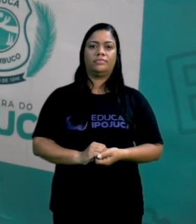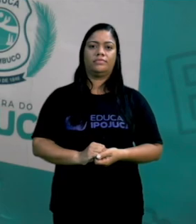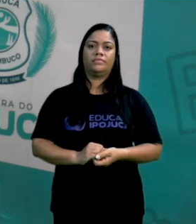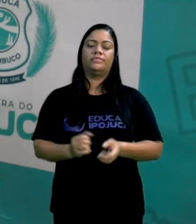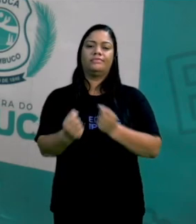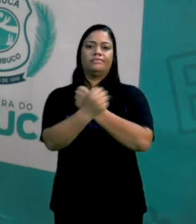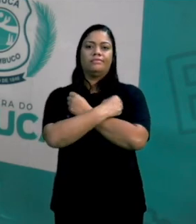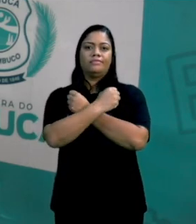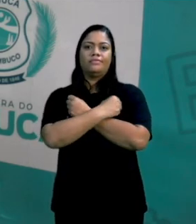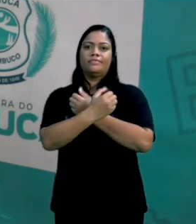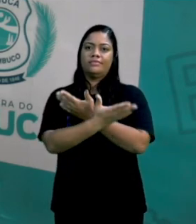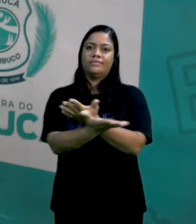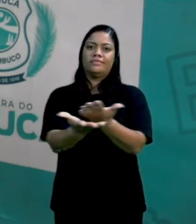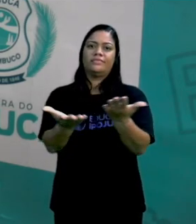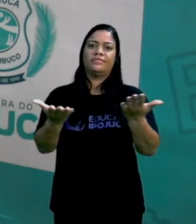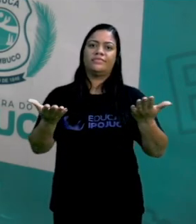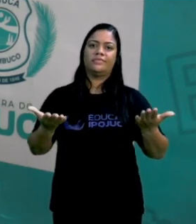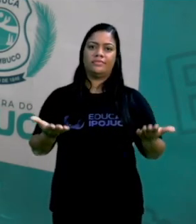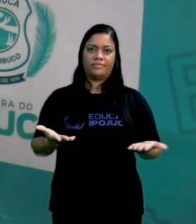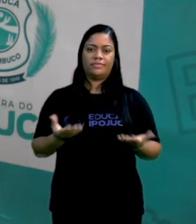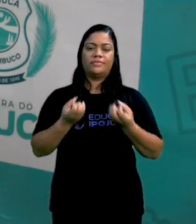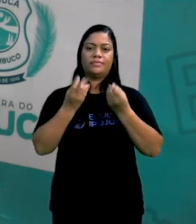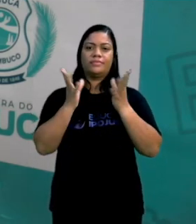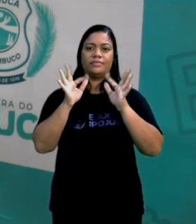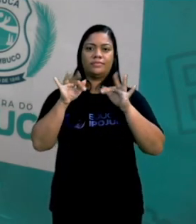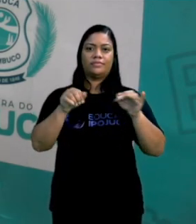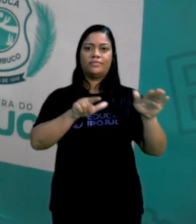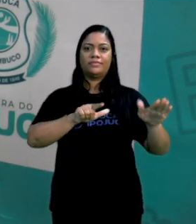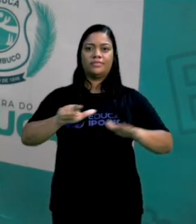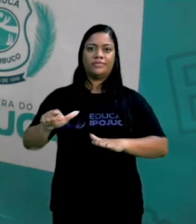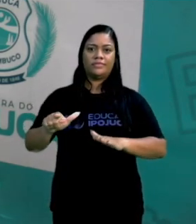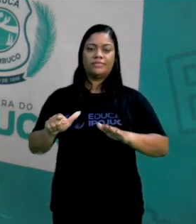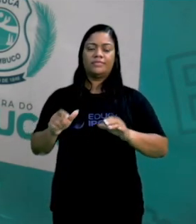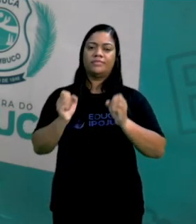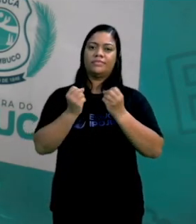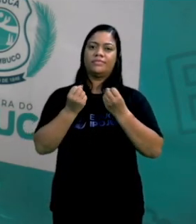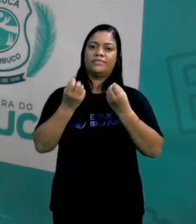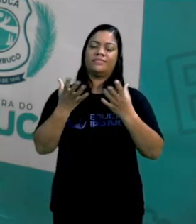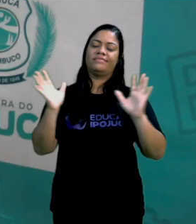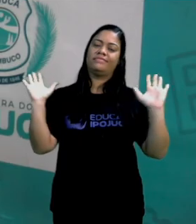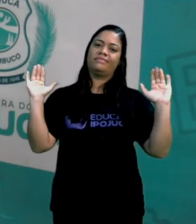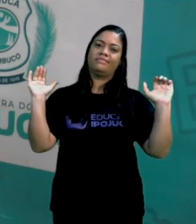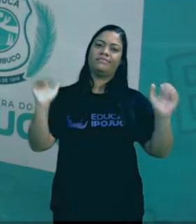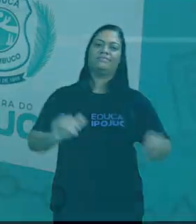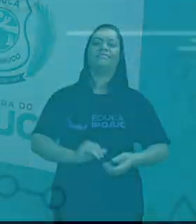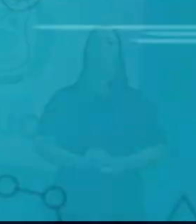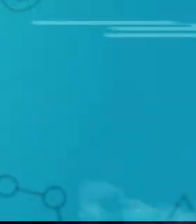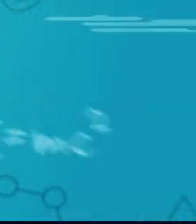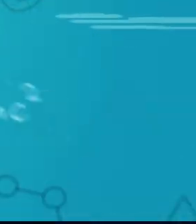Desejo um abraço, um enorme para vocês, um bom final de semana, fiquem com Deus e até mais.